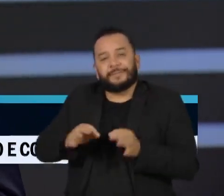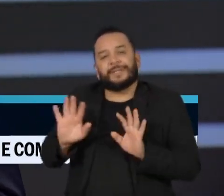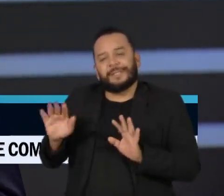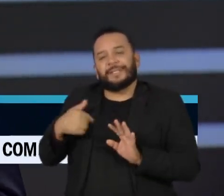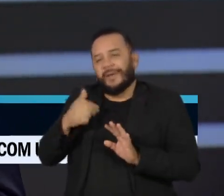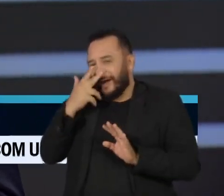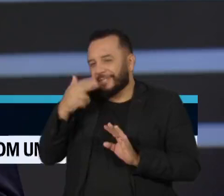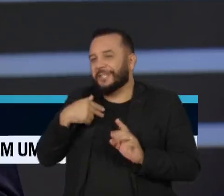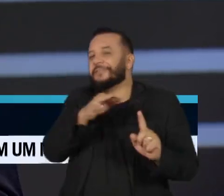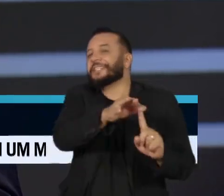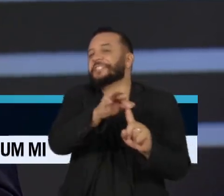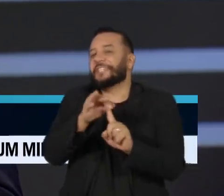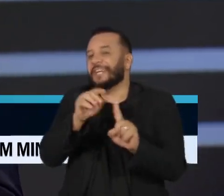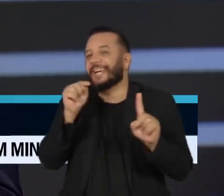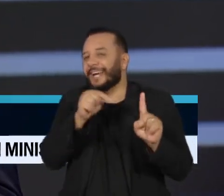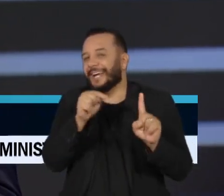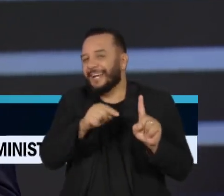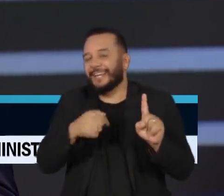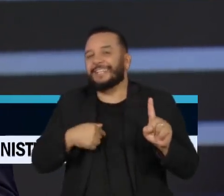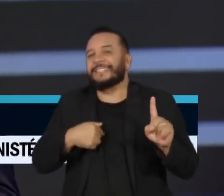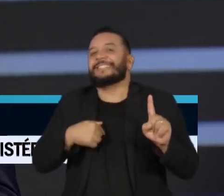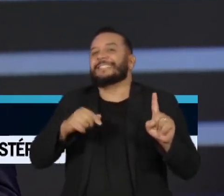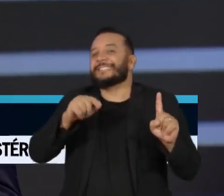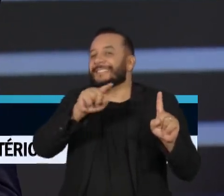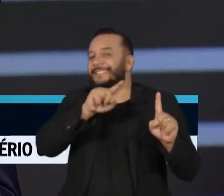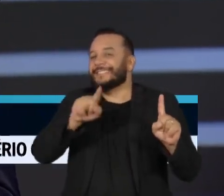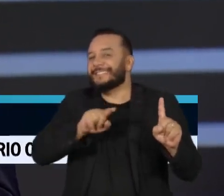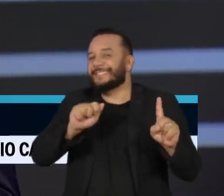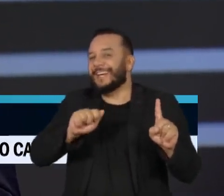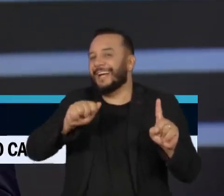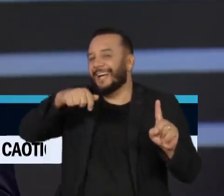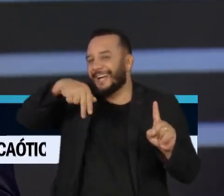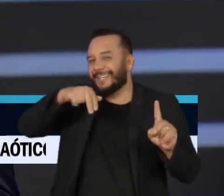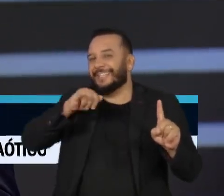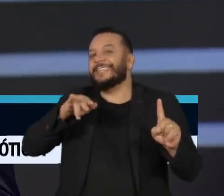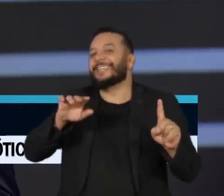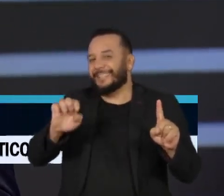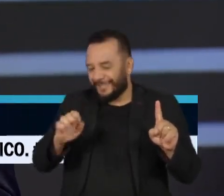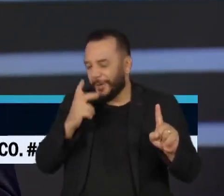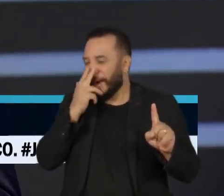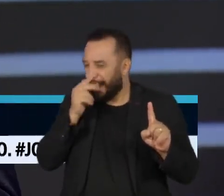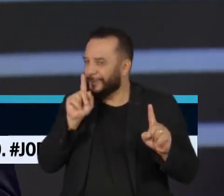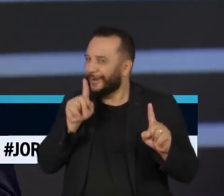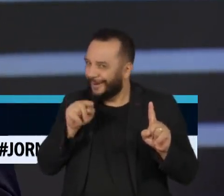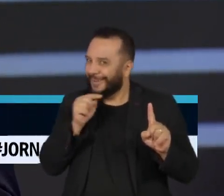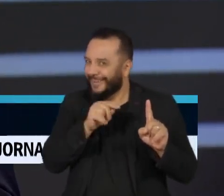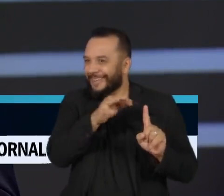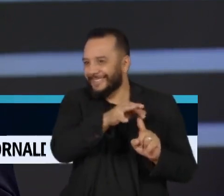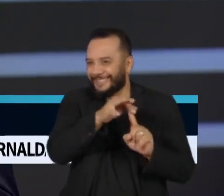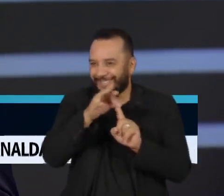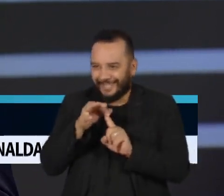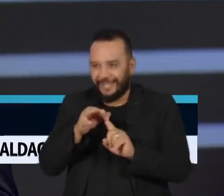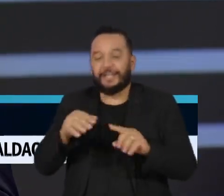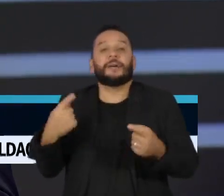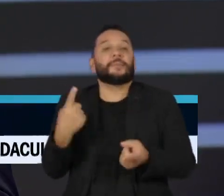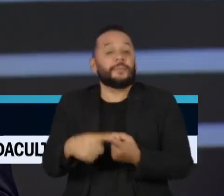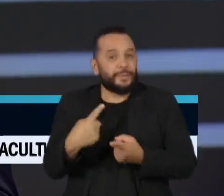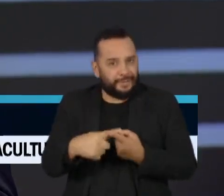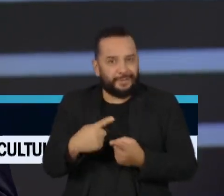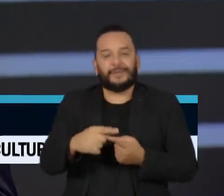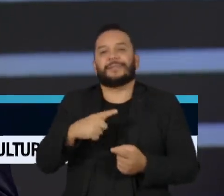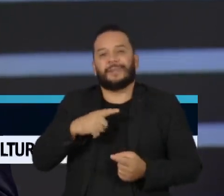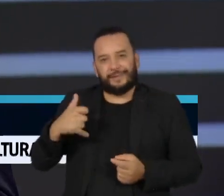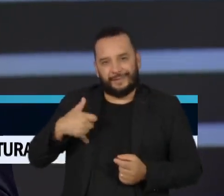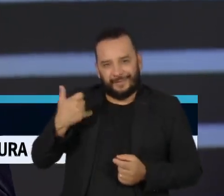confiança, que deve ser o doutor Zanin. O doutor Zanin tem notável saber jurídico, mas tem a idade